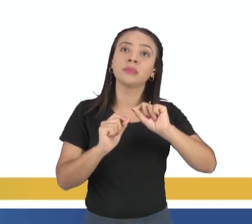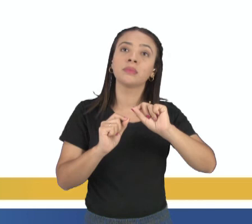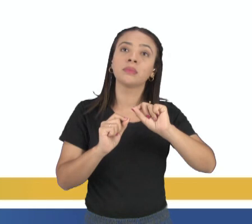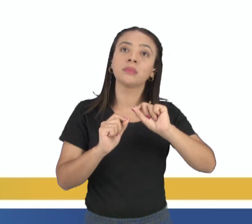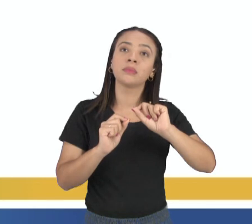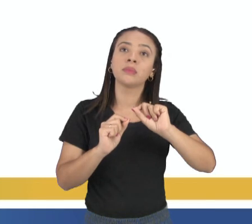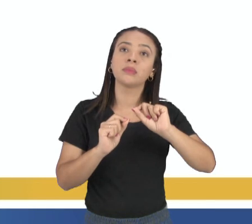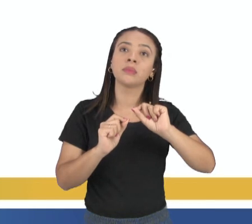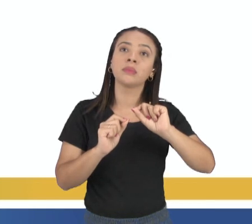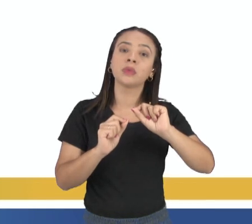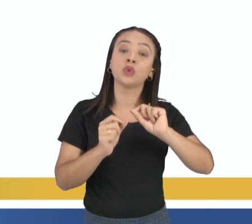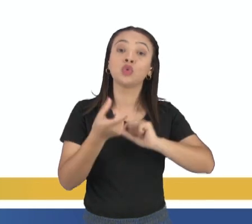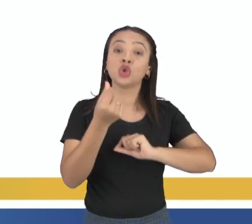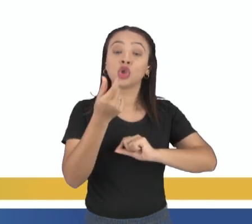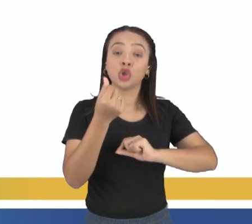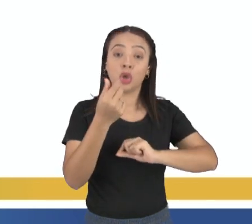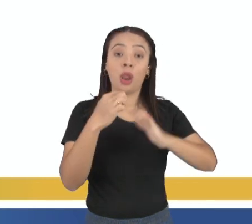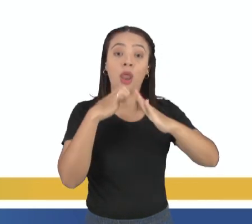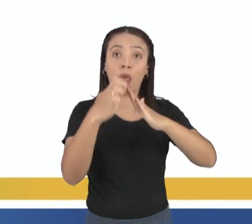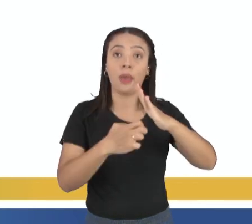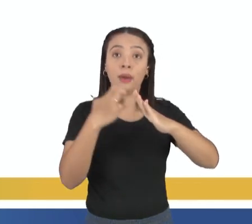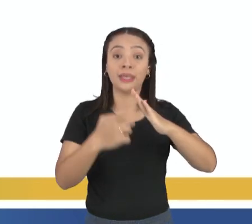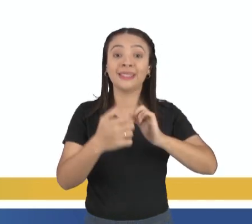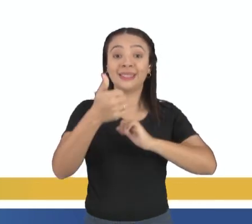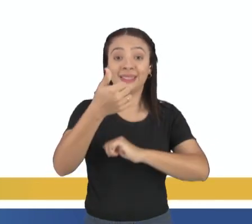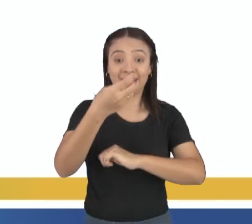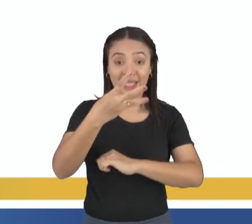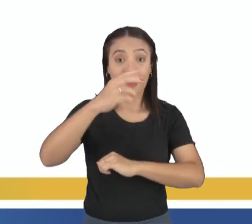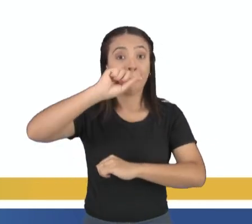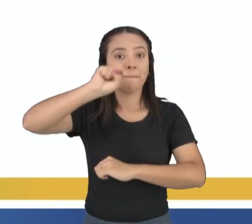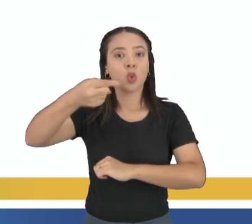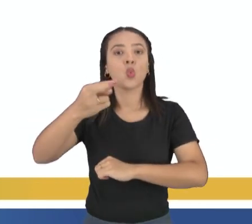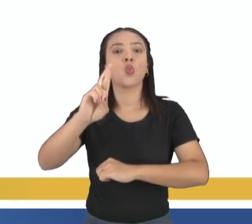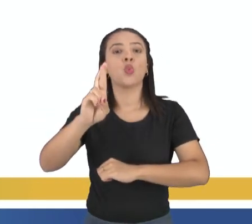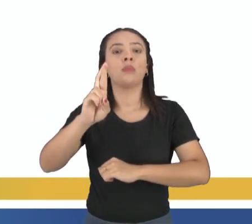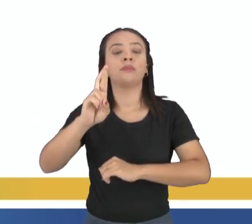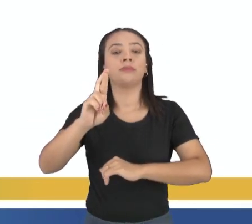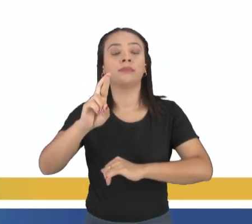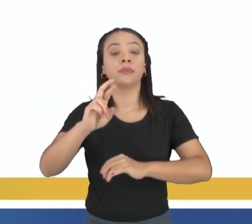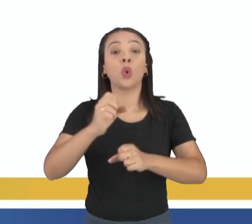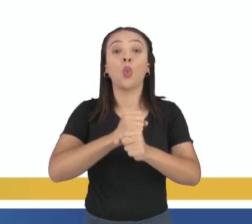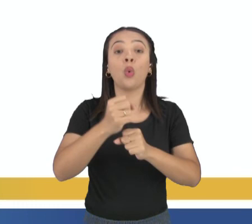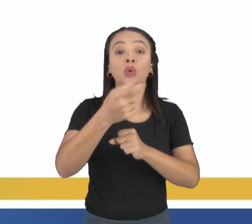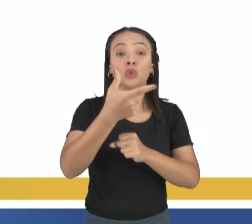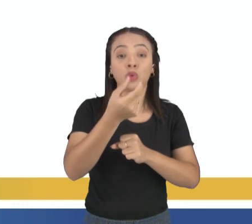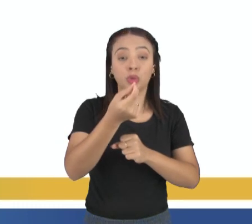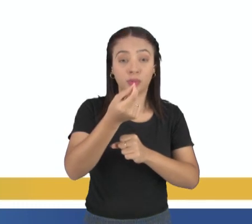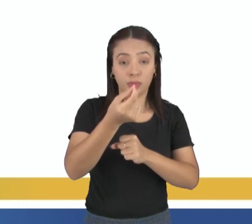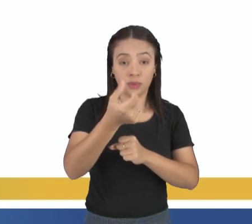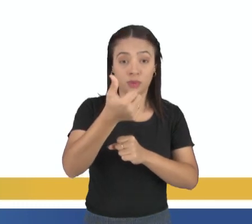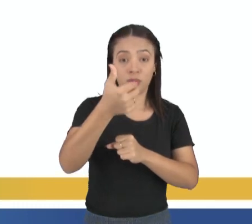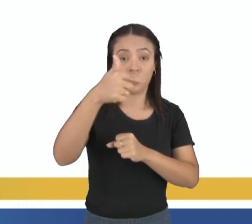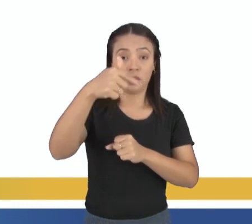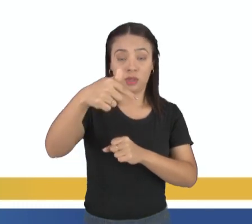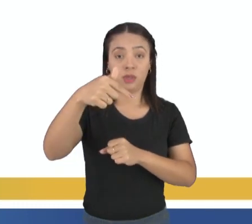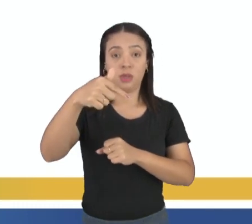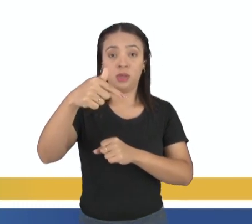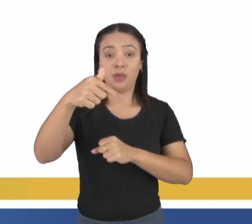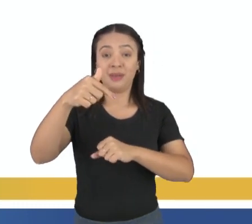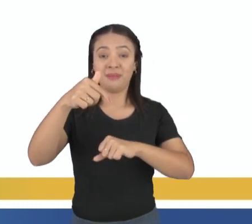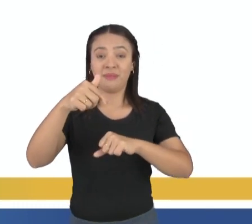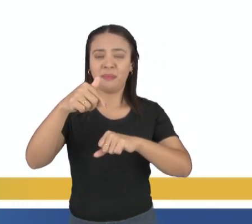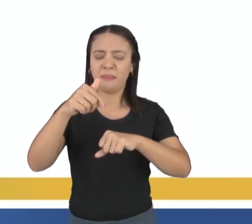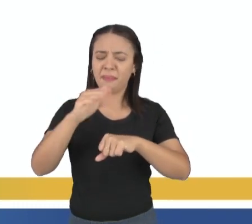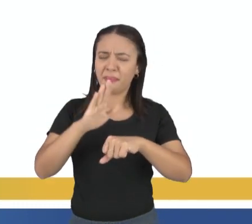o valor que faturamento foi de 13 mil reais. Em 2017 foi um pouquinho acima